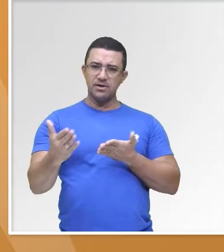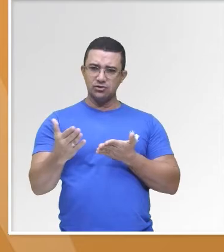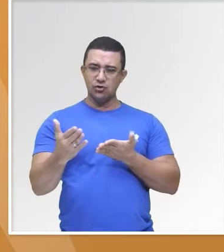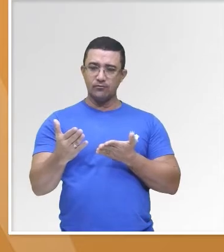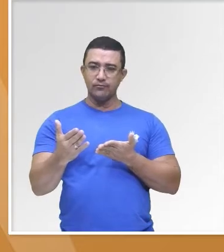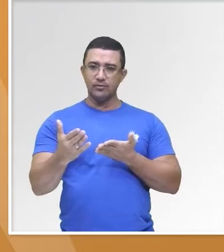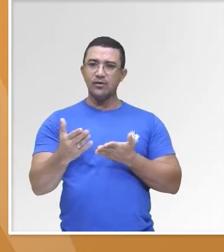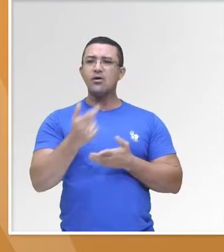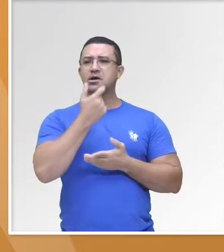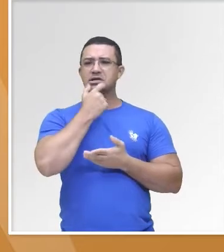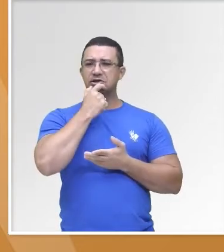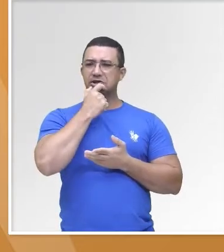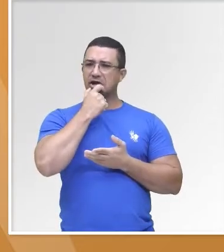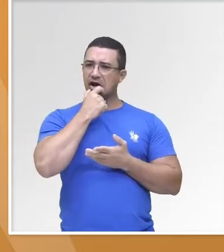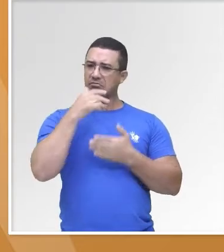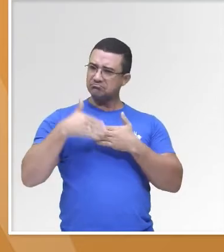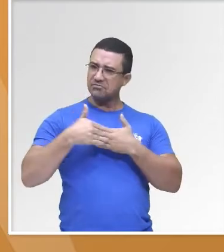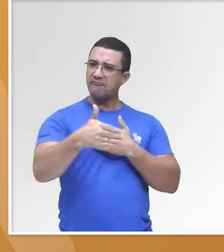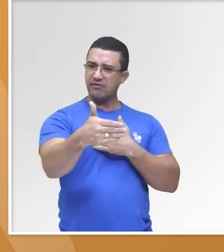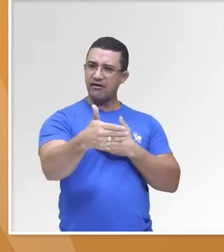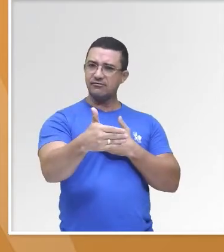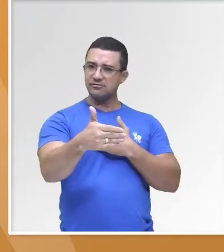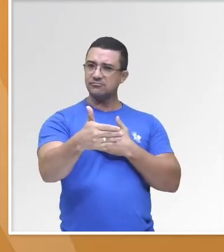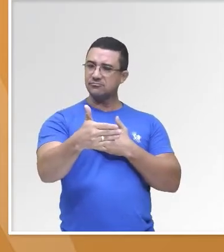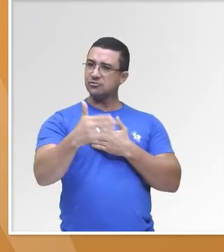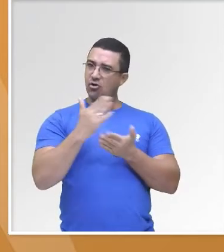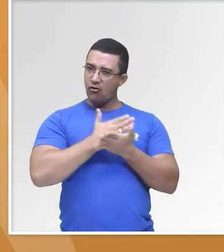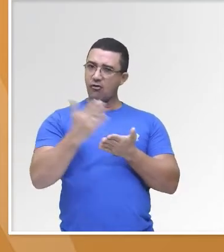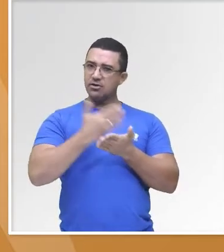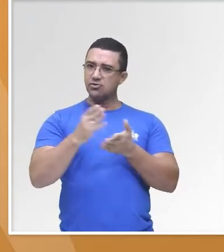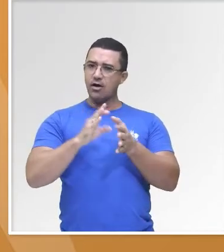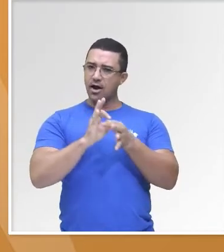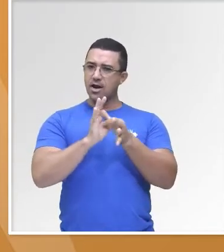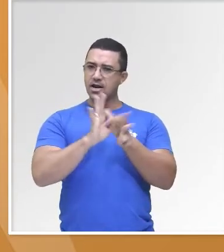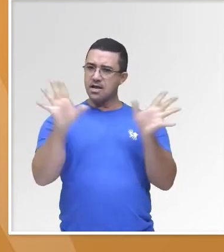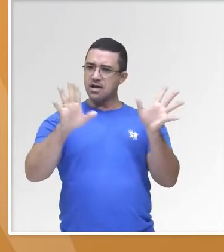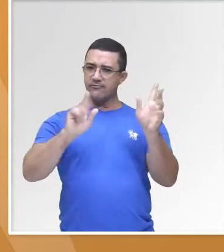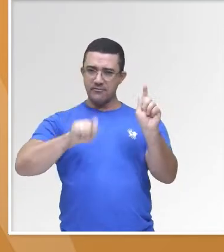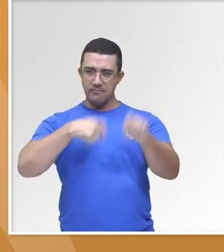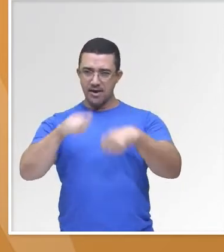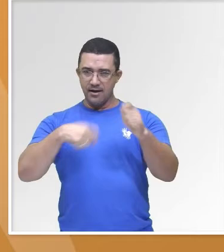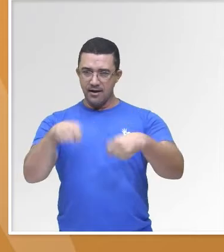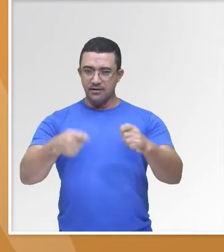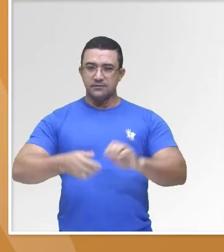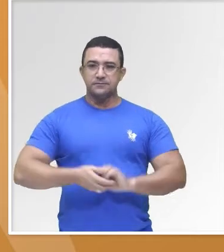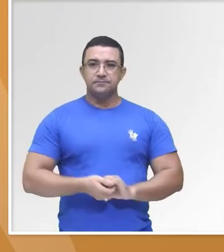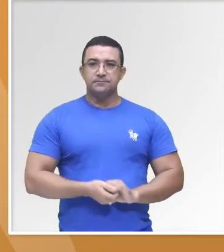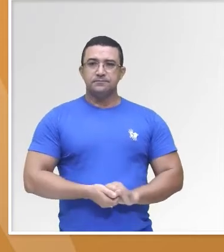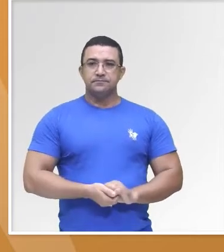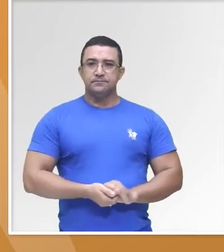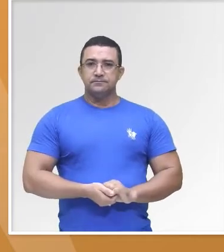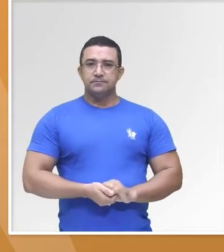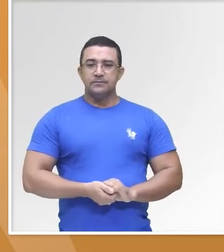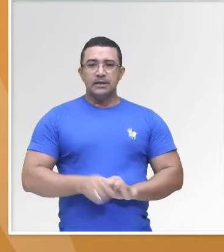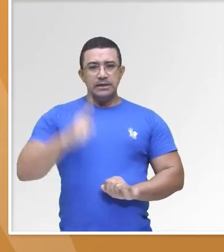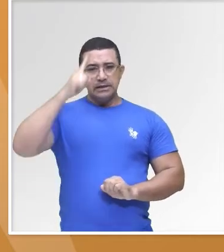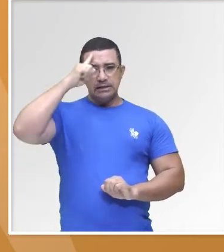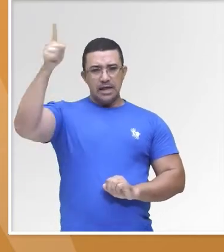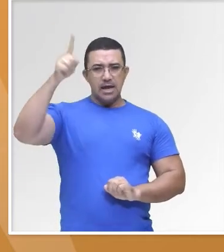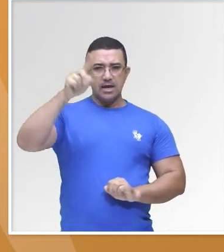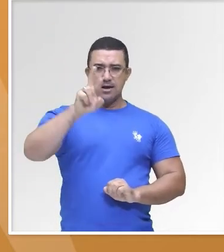Inglaterra estava um passo à frente ali nessa ideia de livre mercado. Vamos continuar a leitura? As ideias